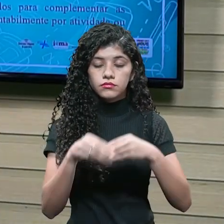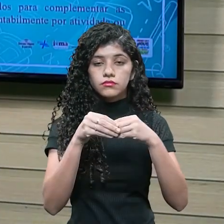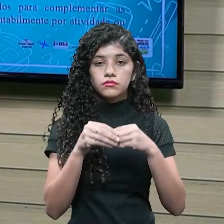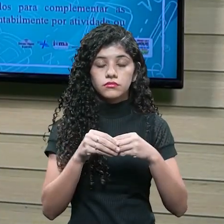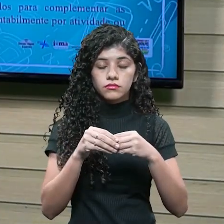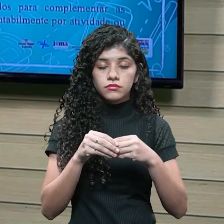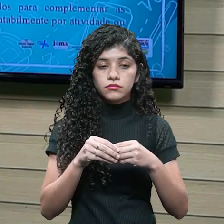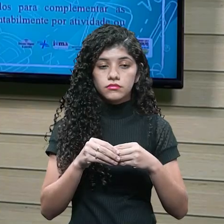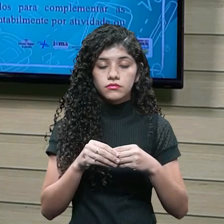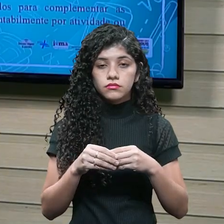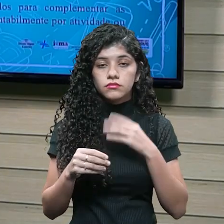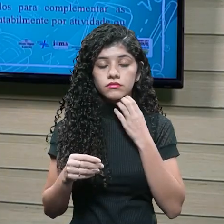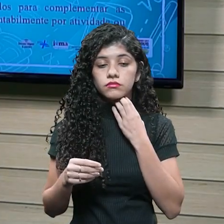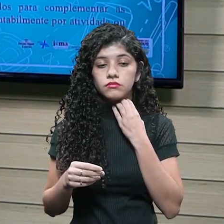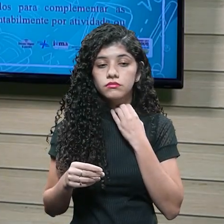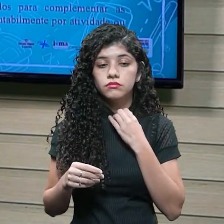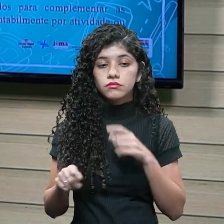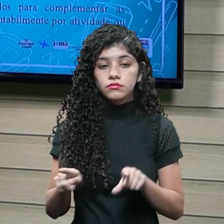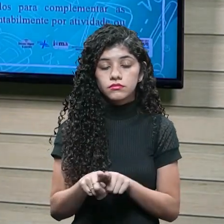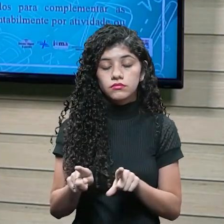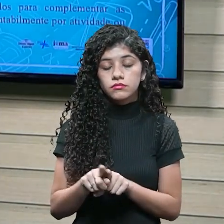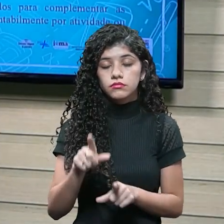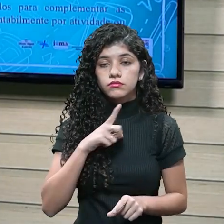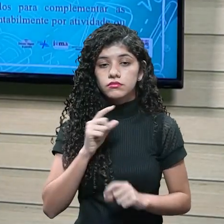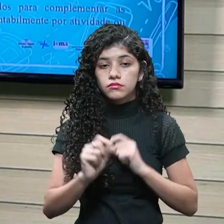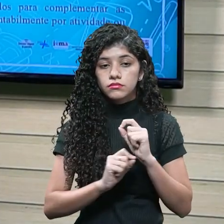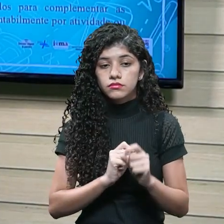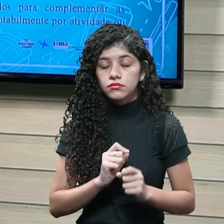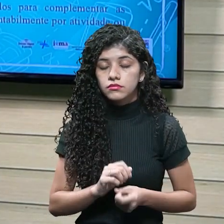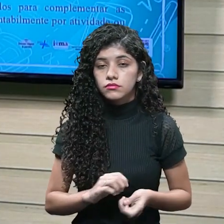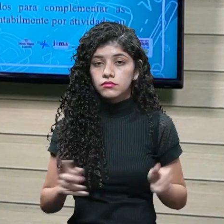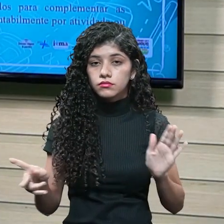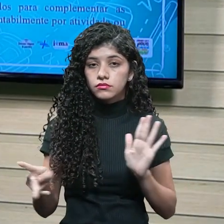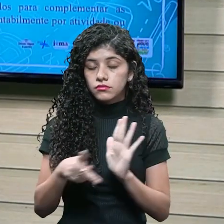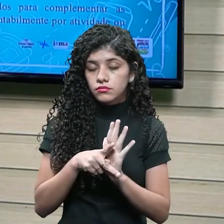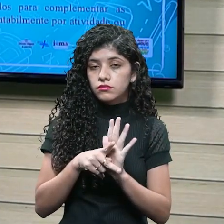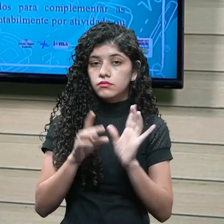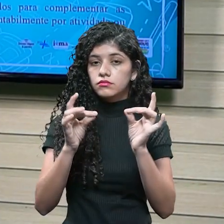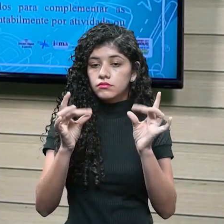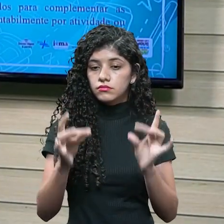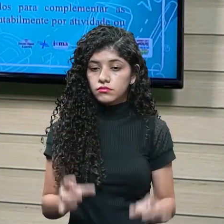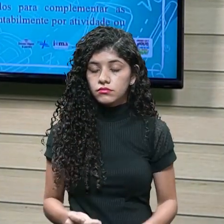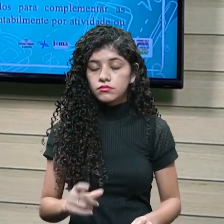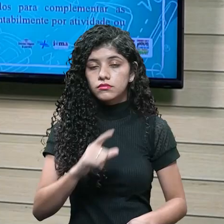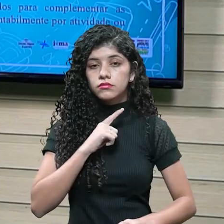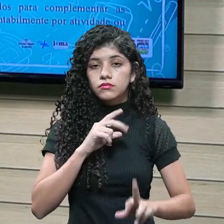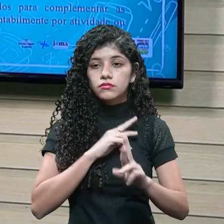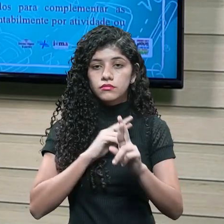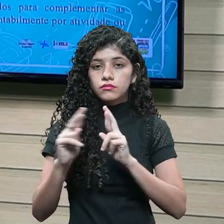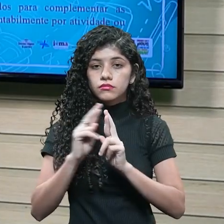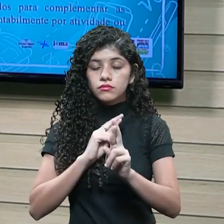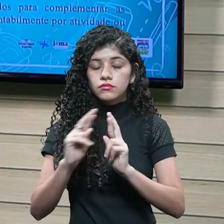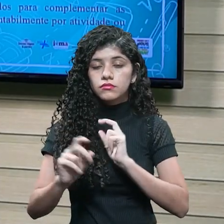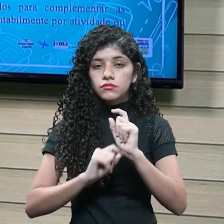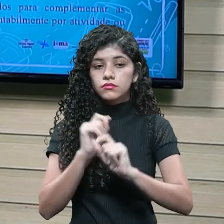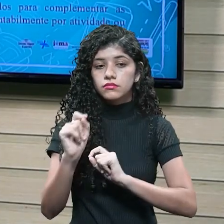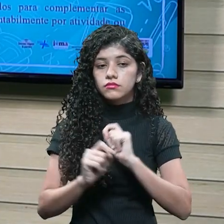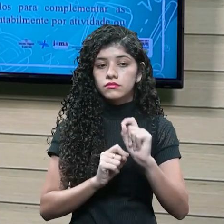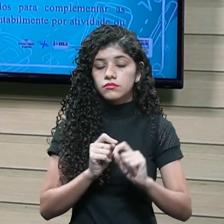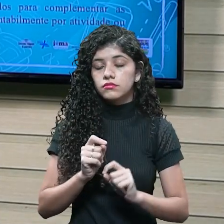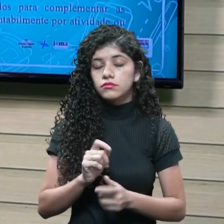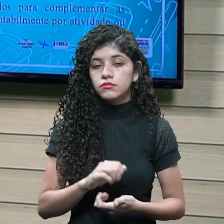para complementar as atividades da cooperativa, ele tem uma conta específica, né? E ele tem que estar